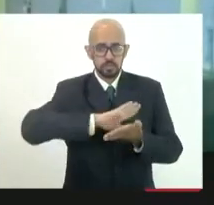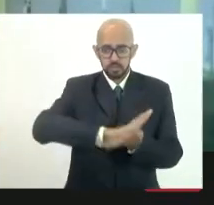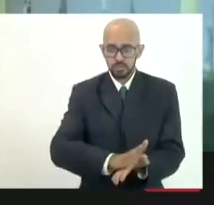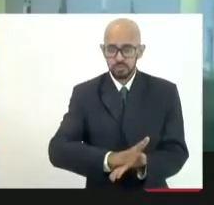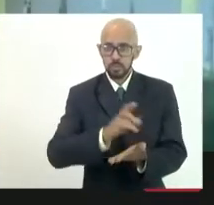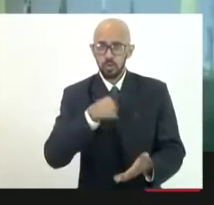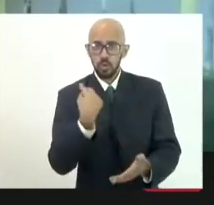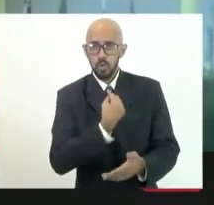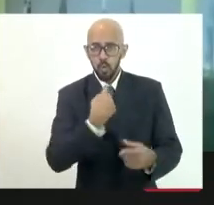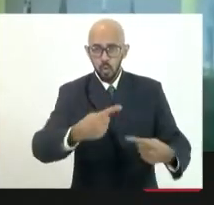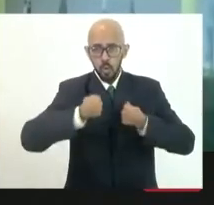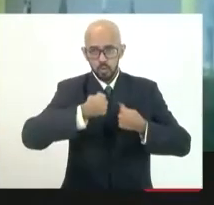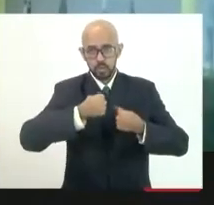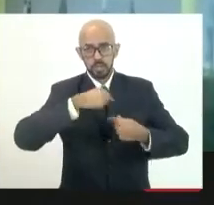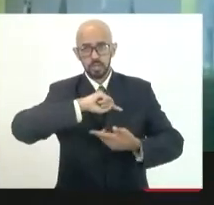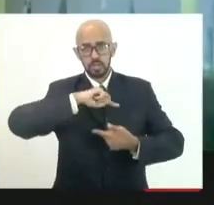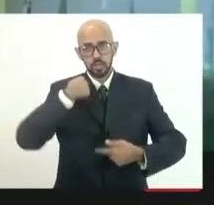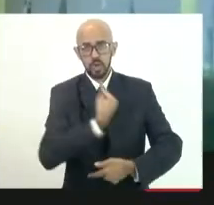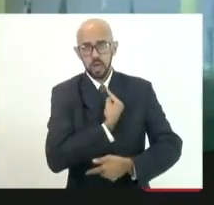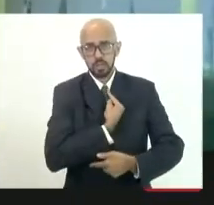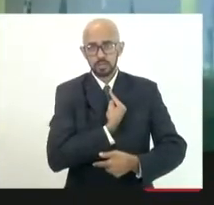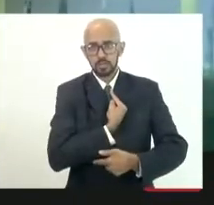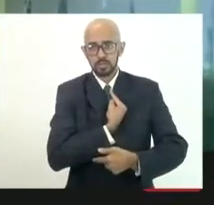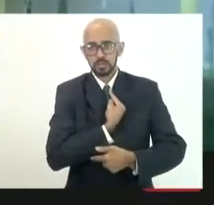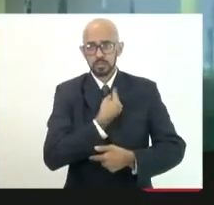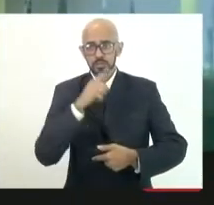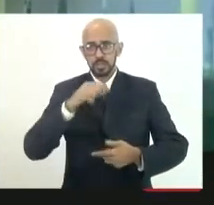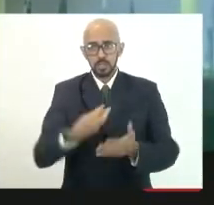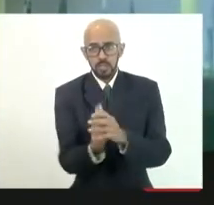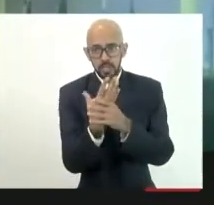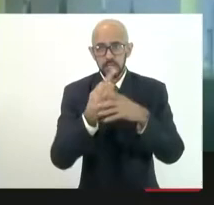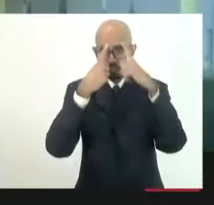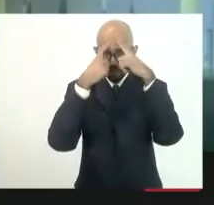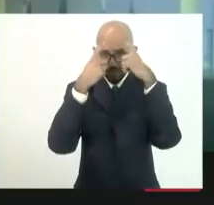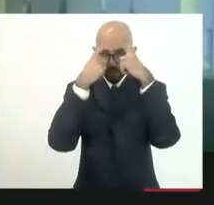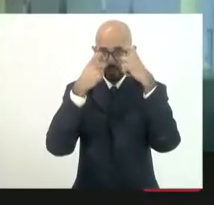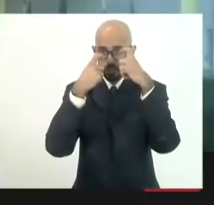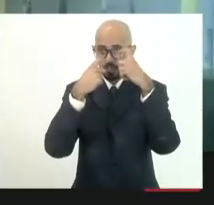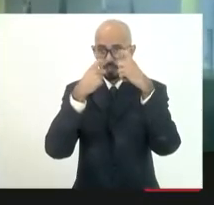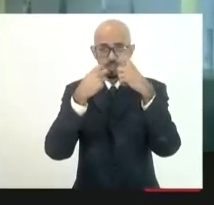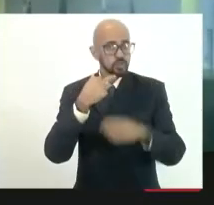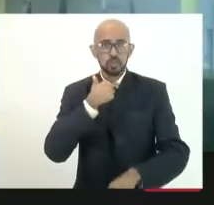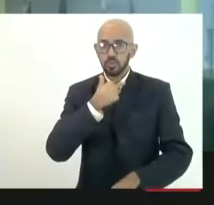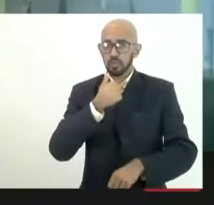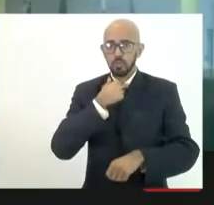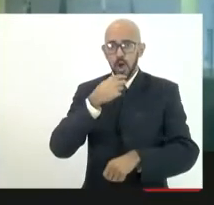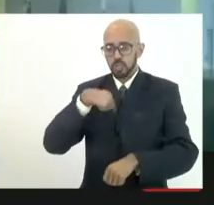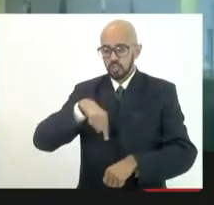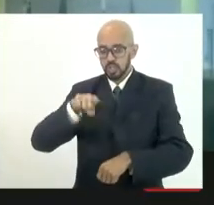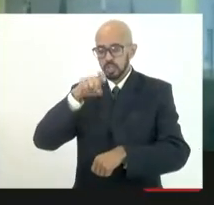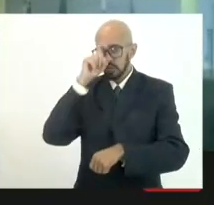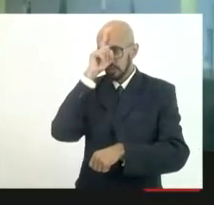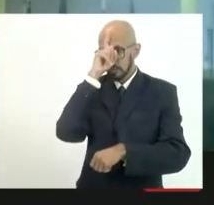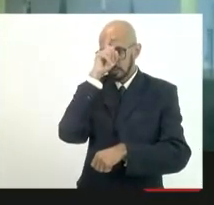realmente nos violenta. Porque se nós não podemos ir nos hospitais cuidar dos nossos